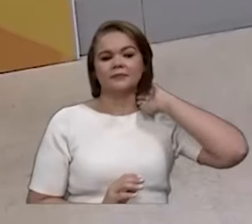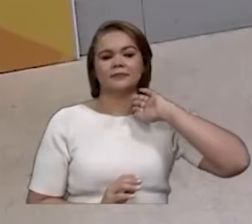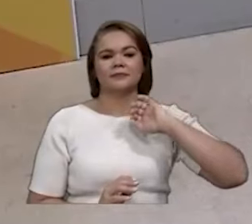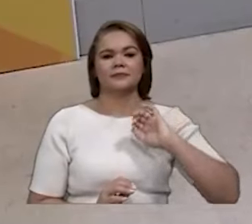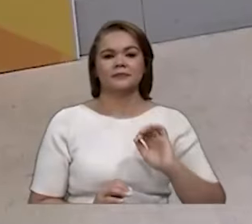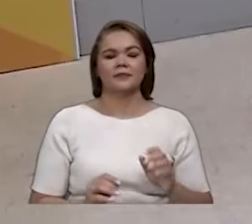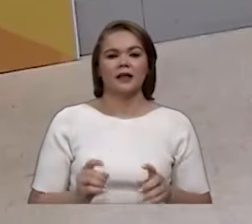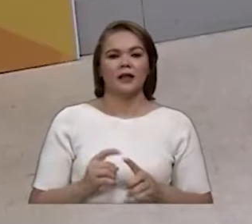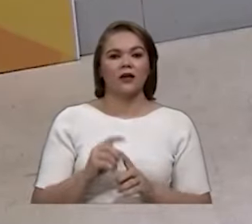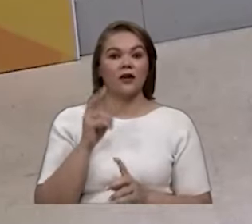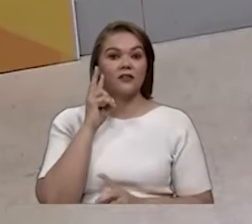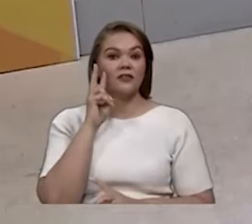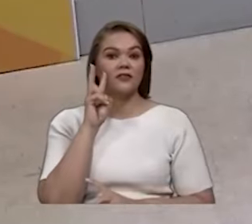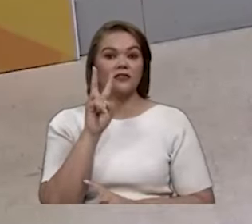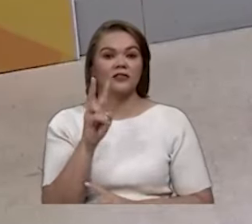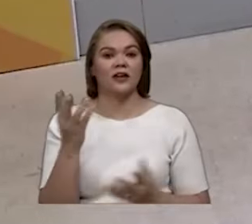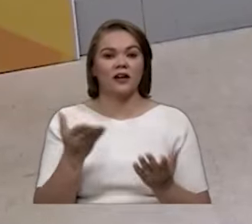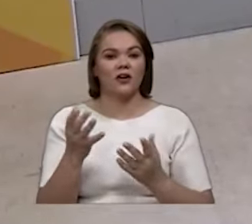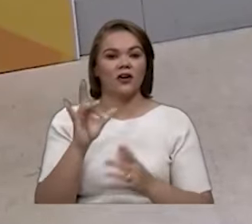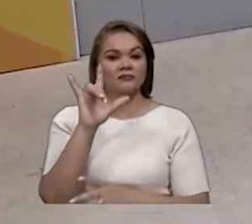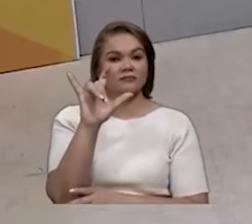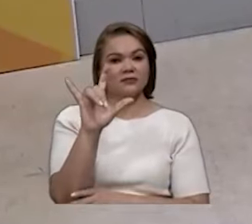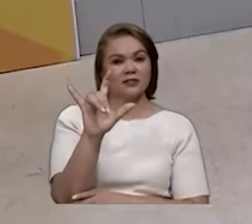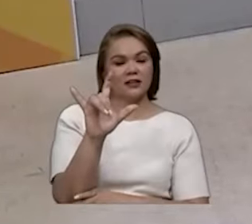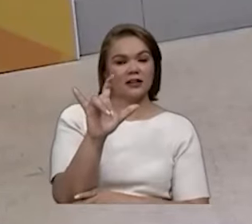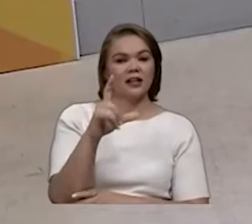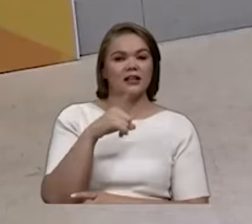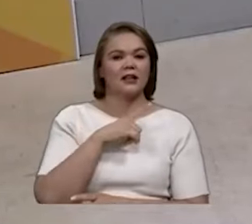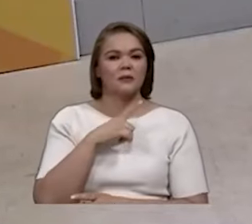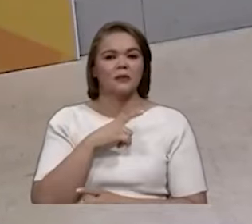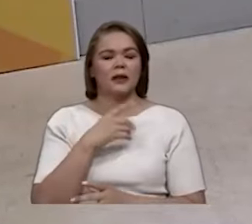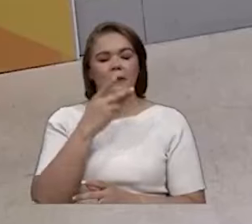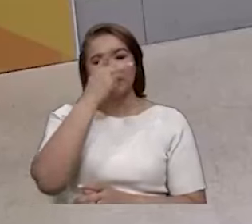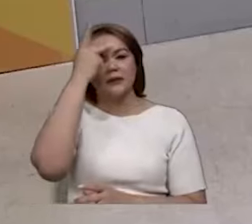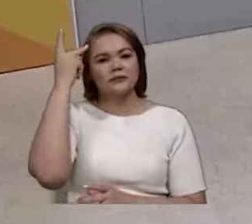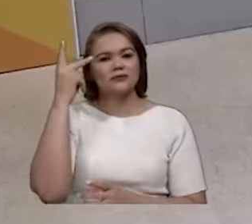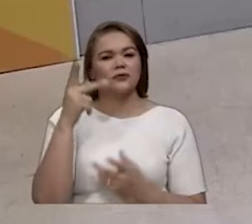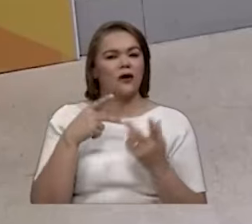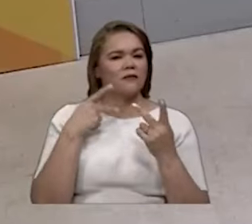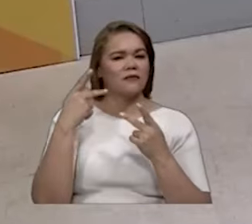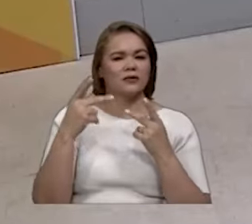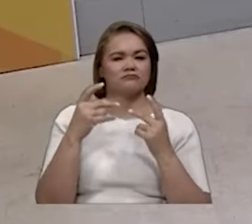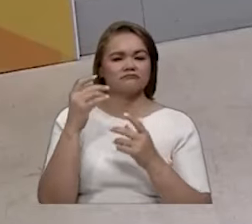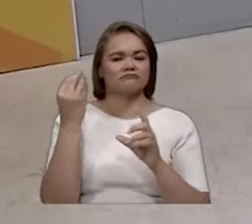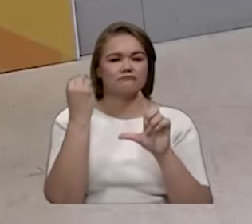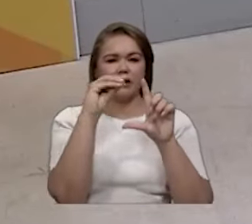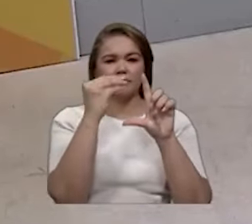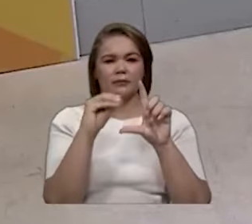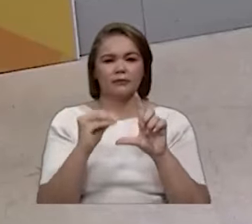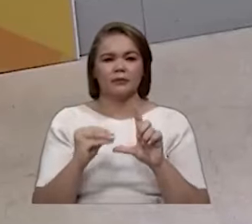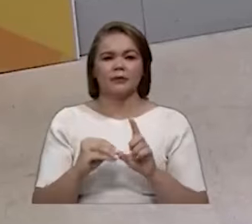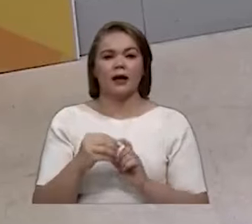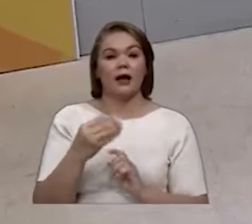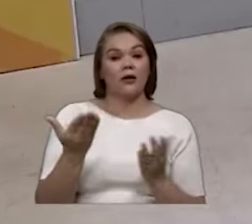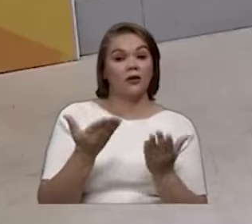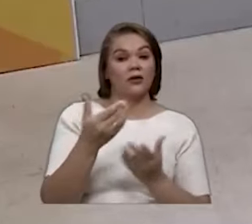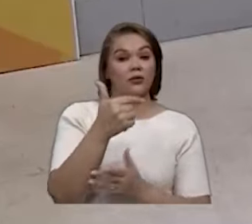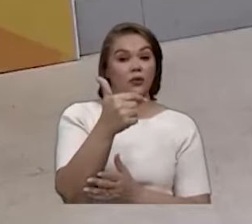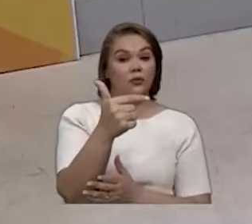Vou dar uma conferida aqui no nosso Instagram pra ver, né? Tem muito alô. 12 agora, 12, 12.